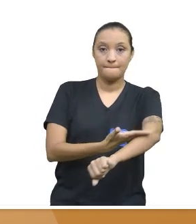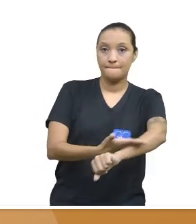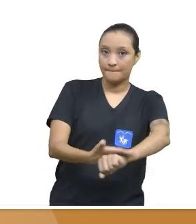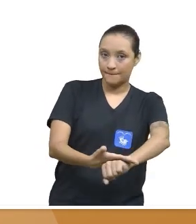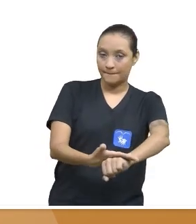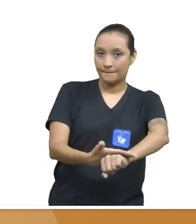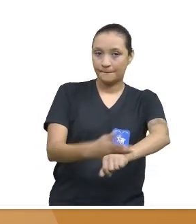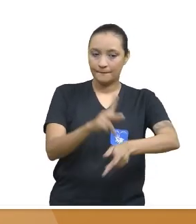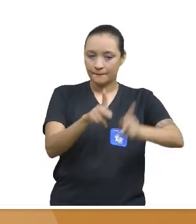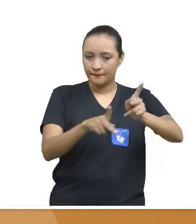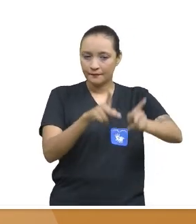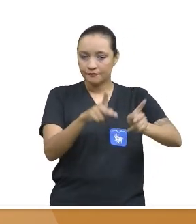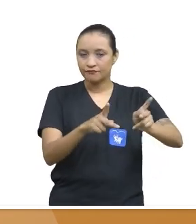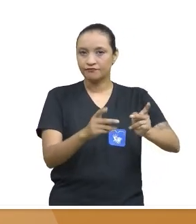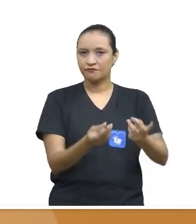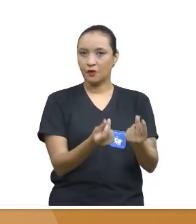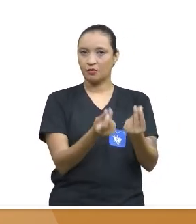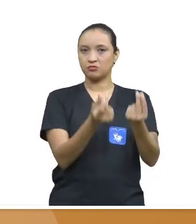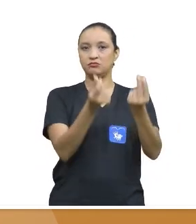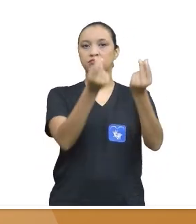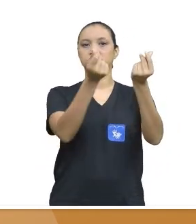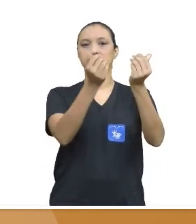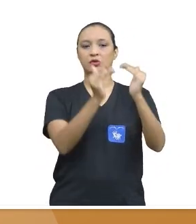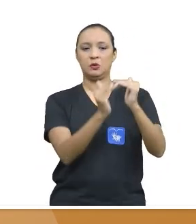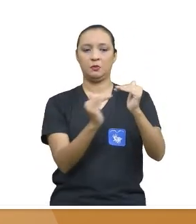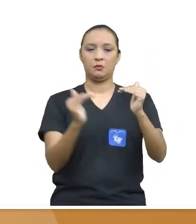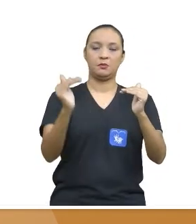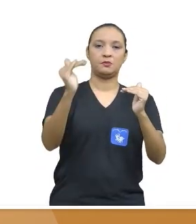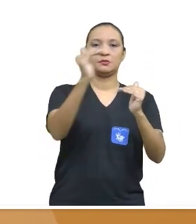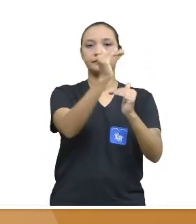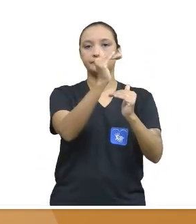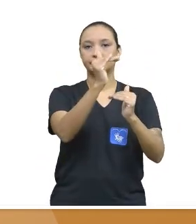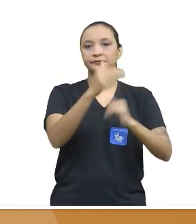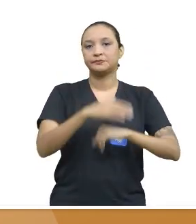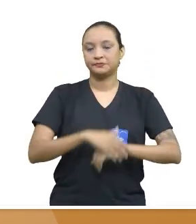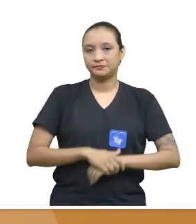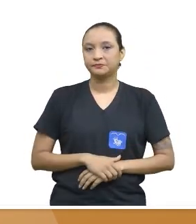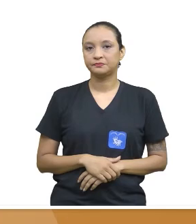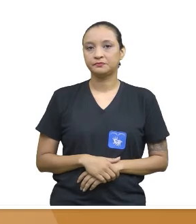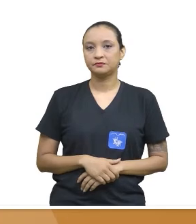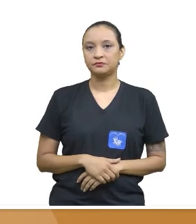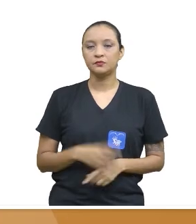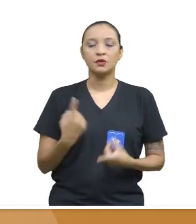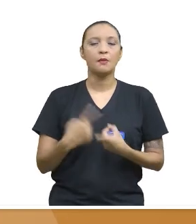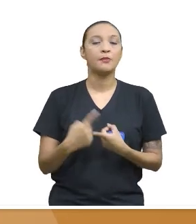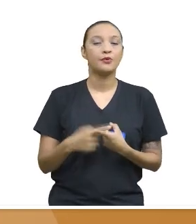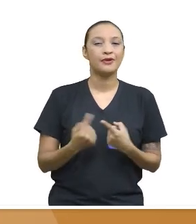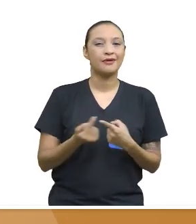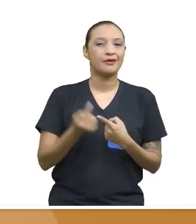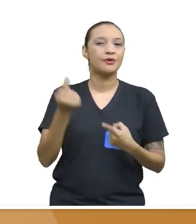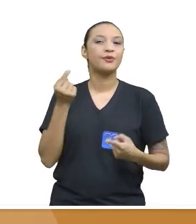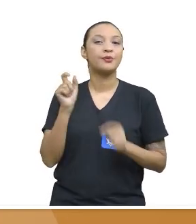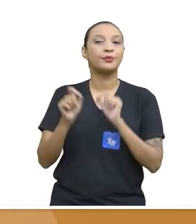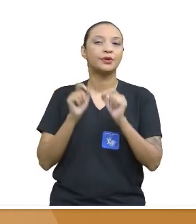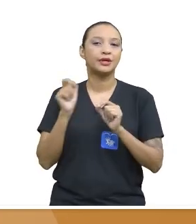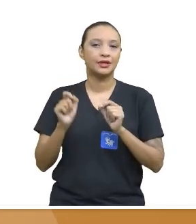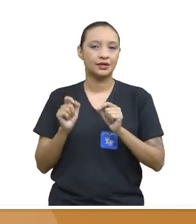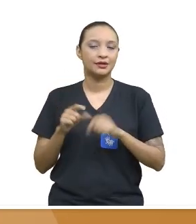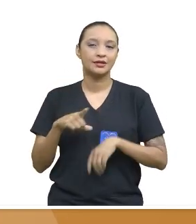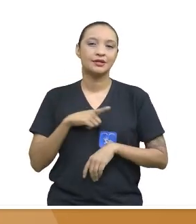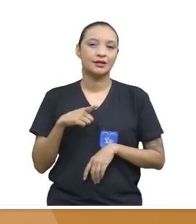considerados elite, superiores, mesmo porque ainda nós herdamos